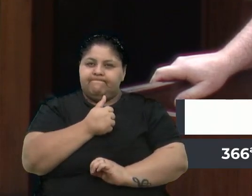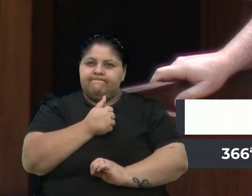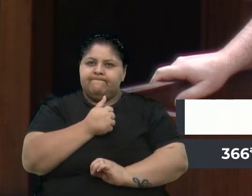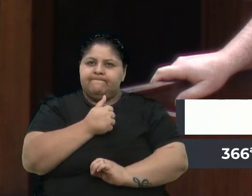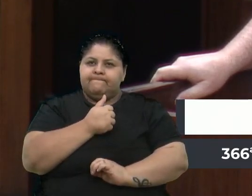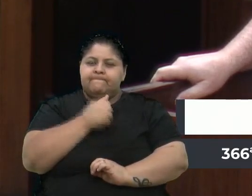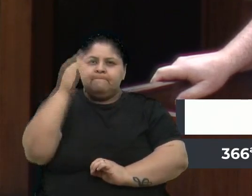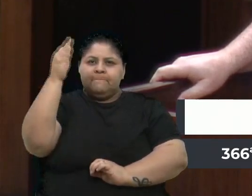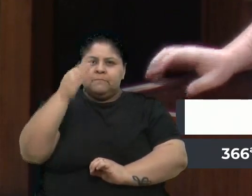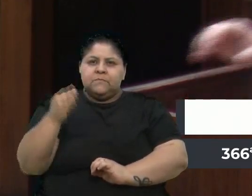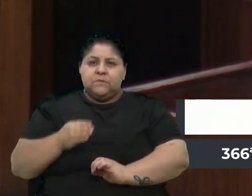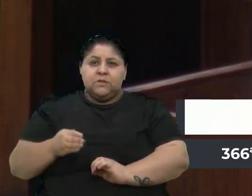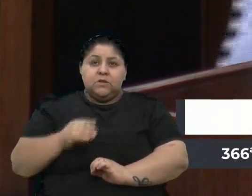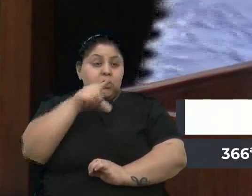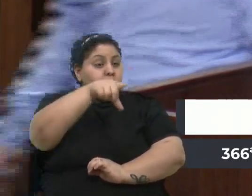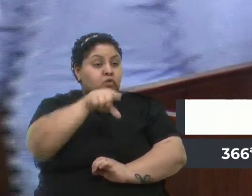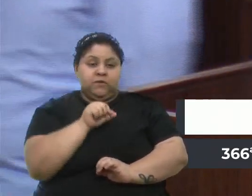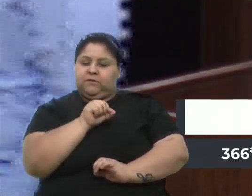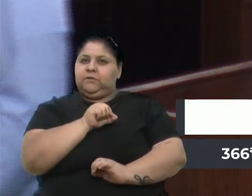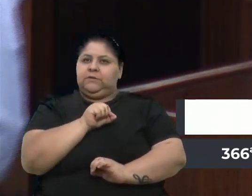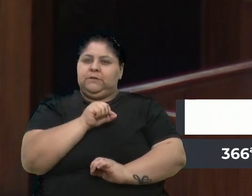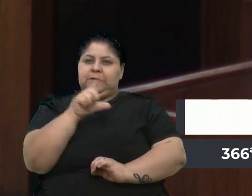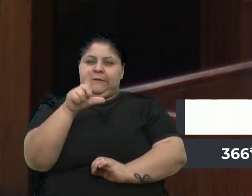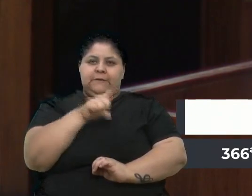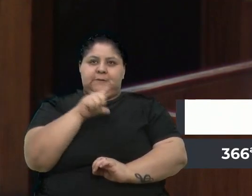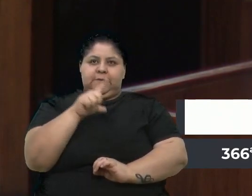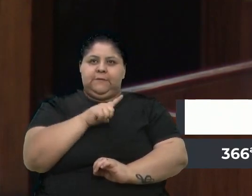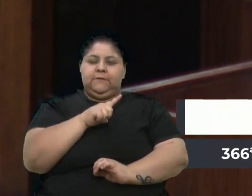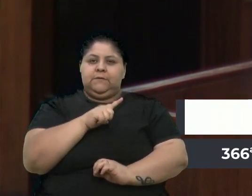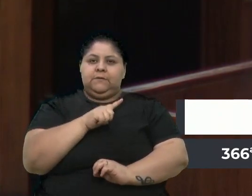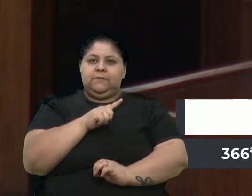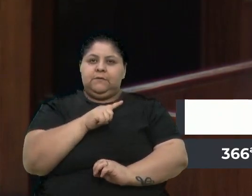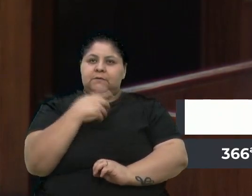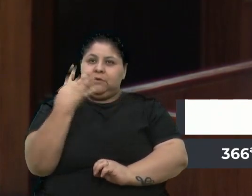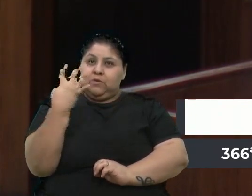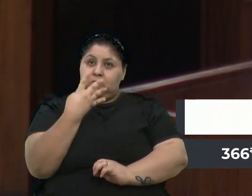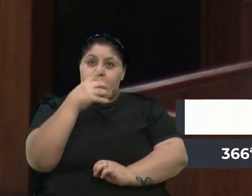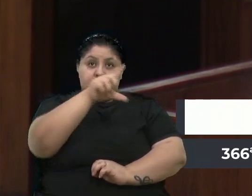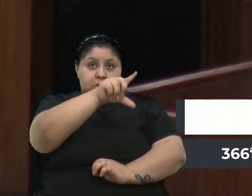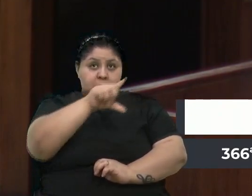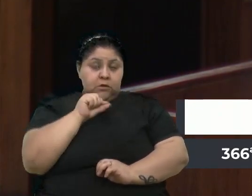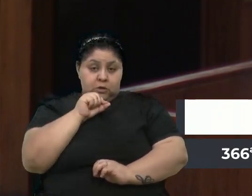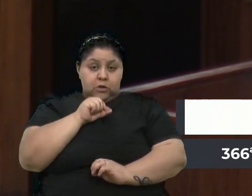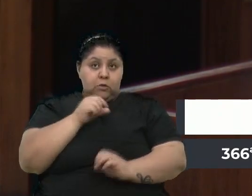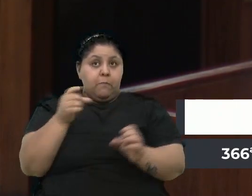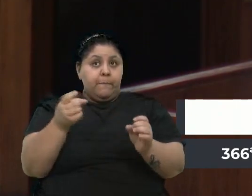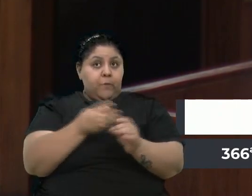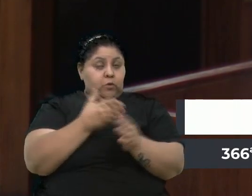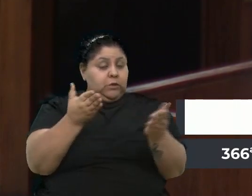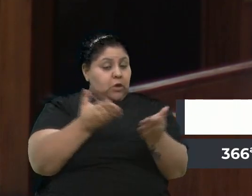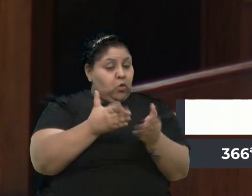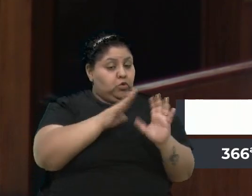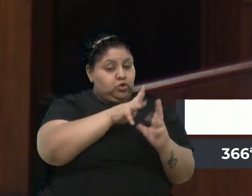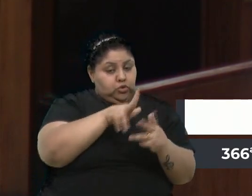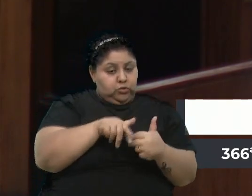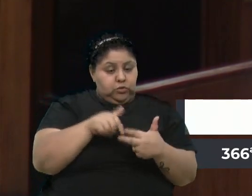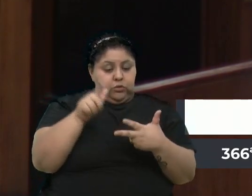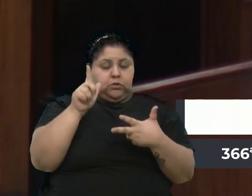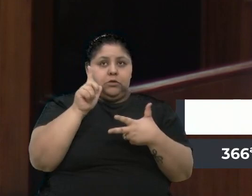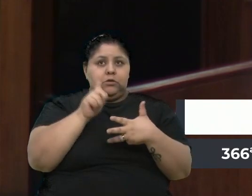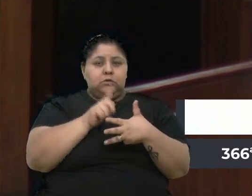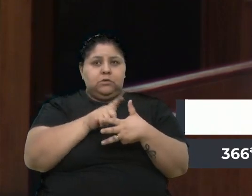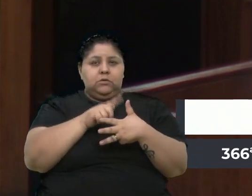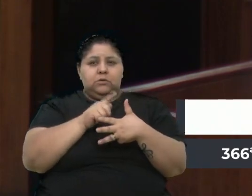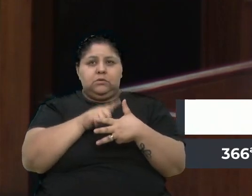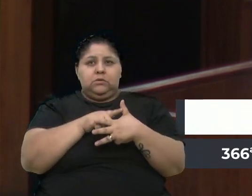O Brasil é um dos candidatos. Existem 4 candidaturas postas no mundo hoje. México e Estados